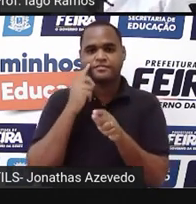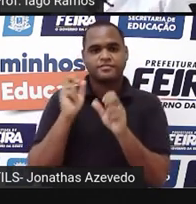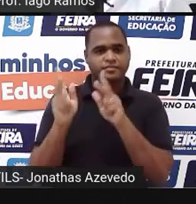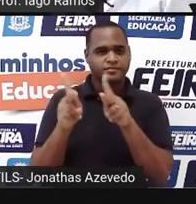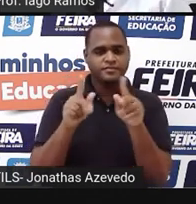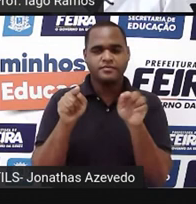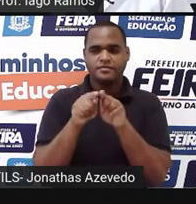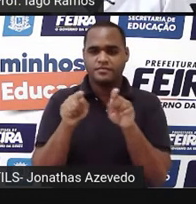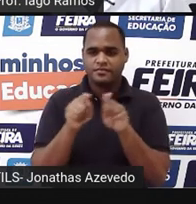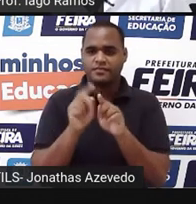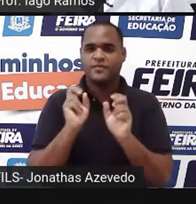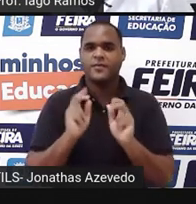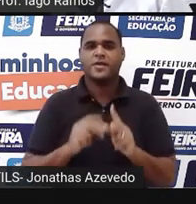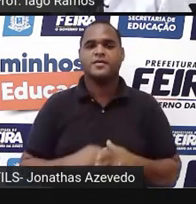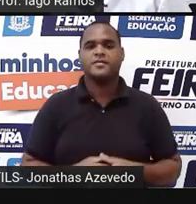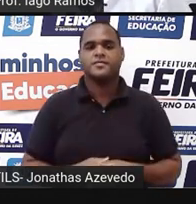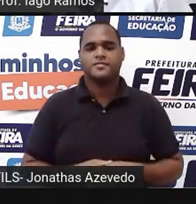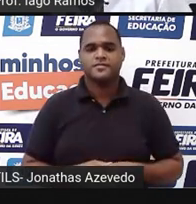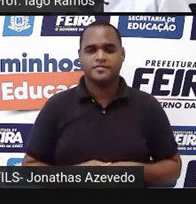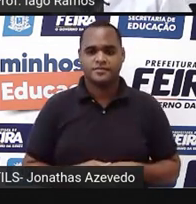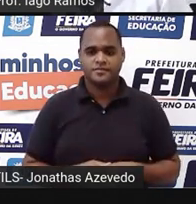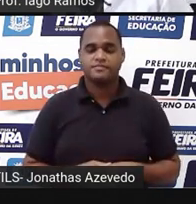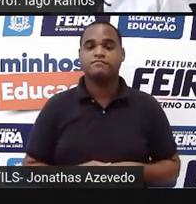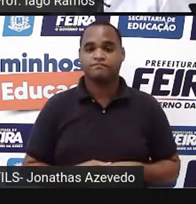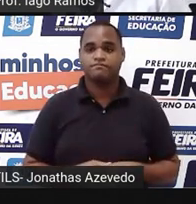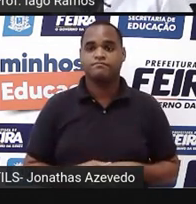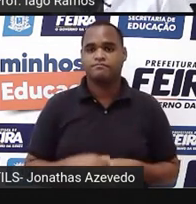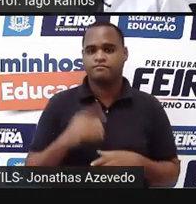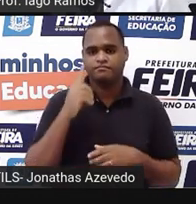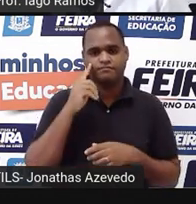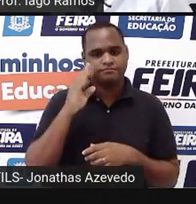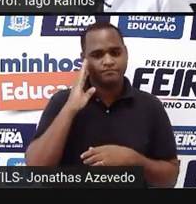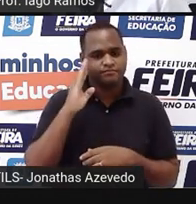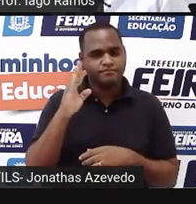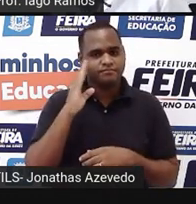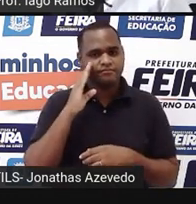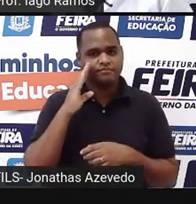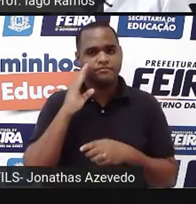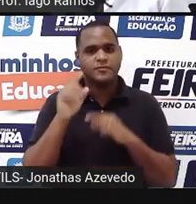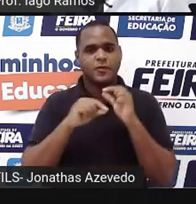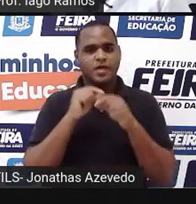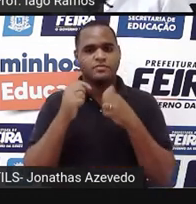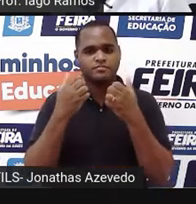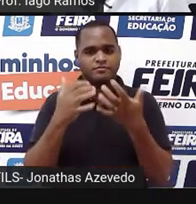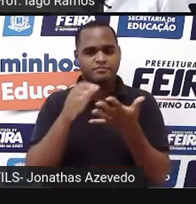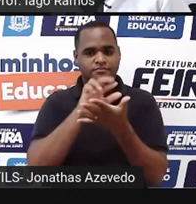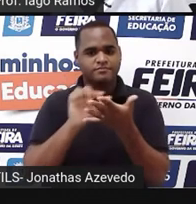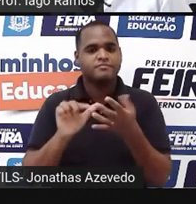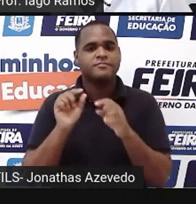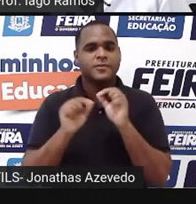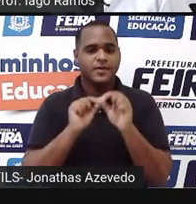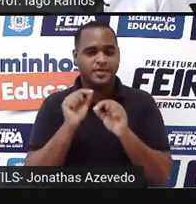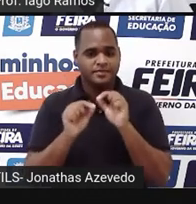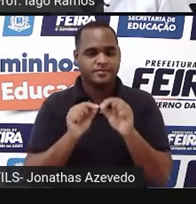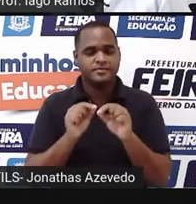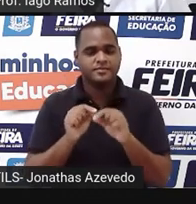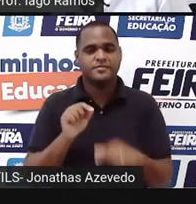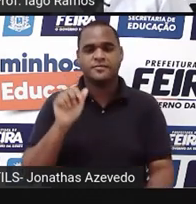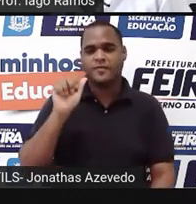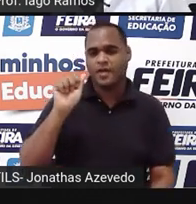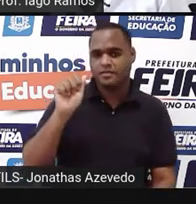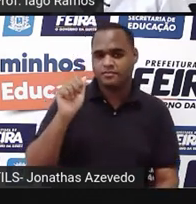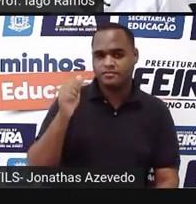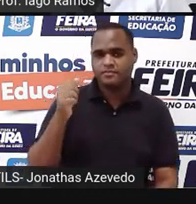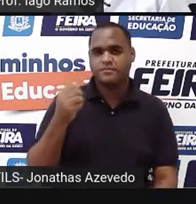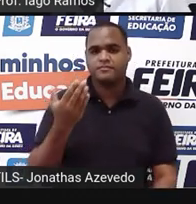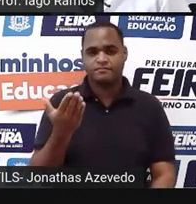também. Nesse caso, né, já vamos ali direto procurar quem são os coeficientes dessa equação. O A é